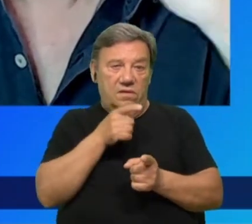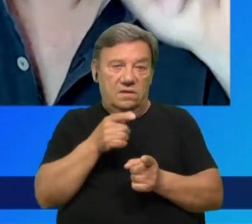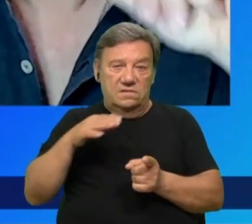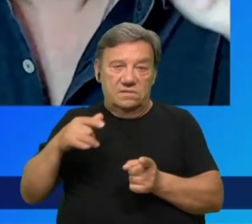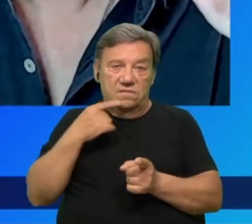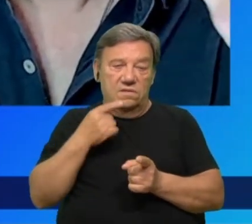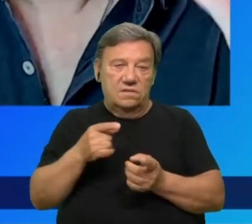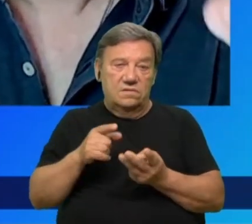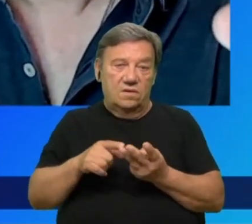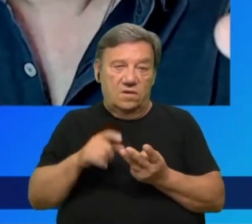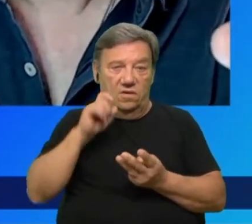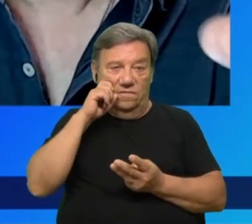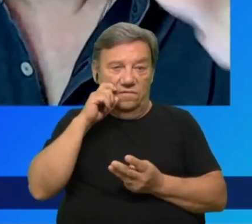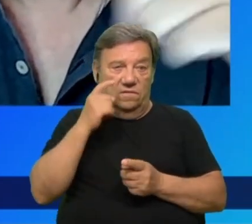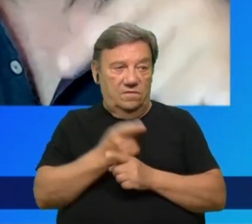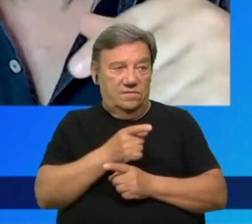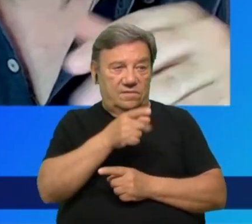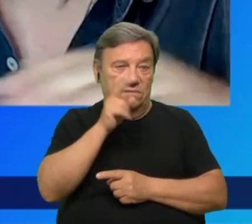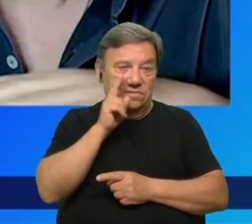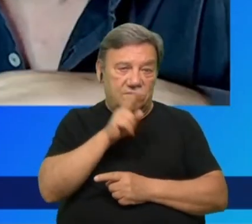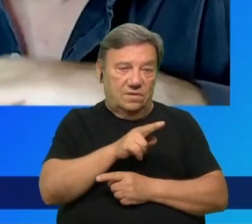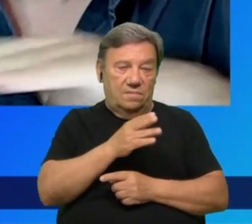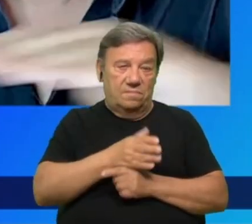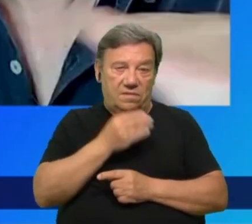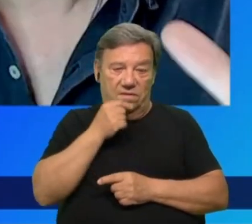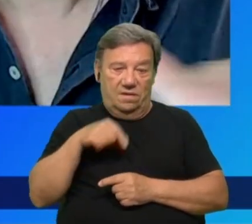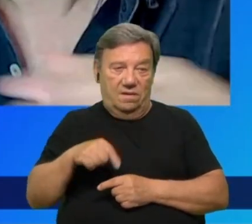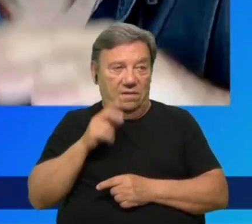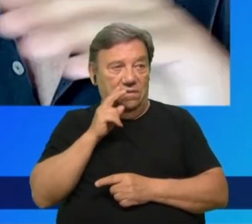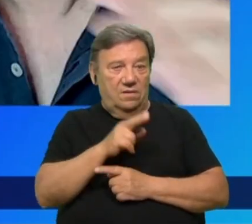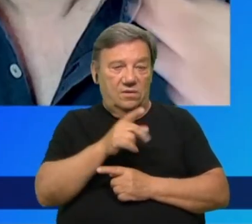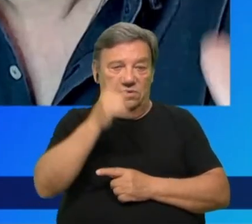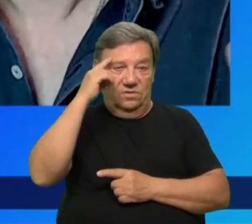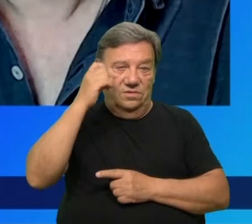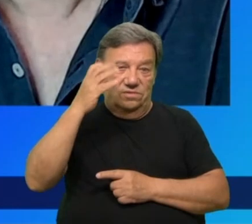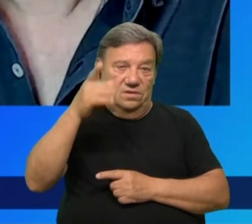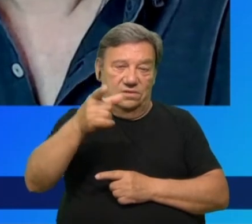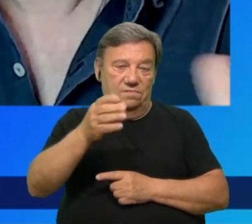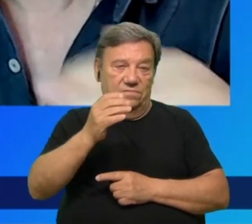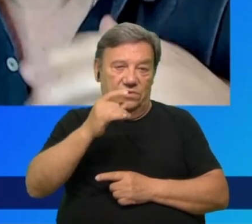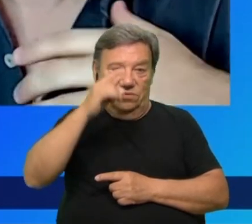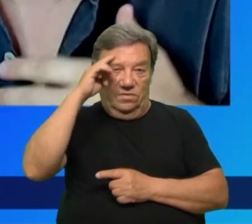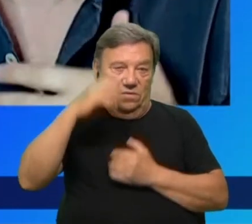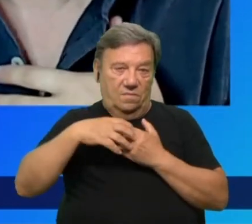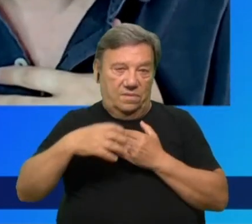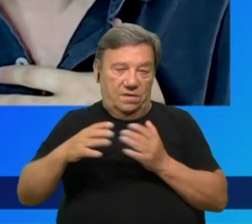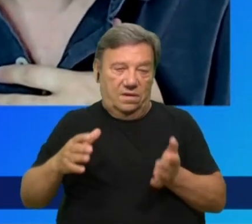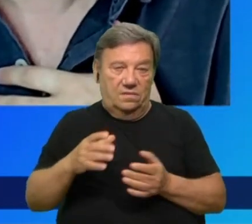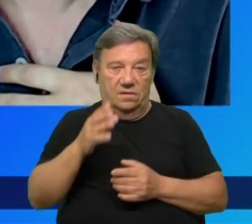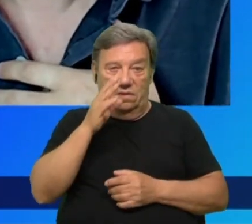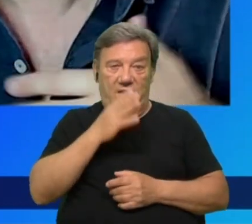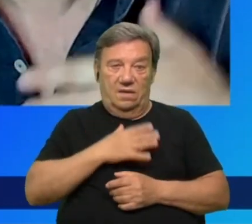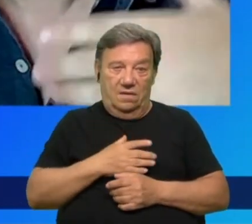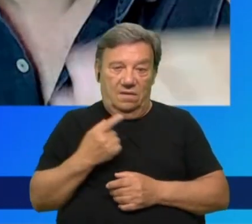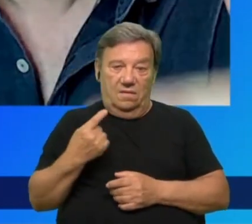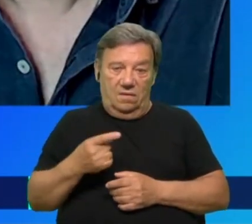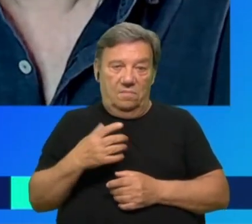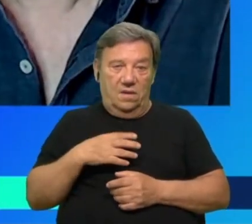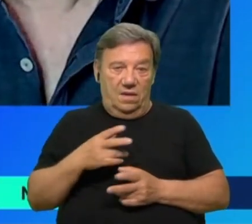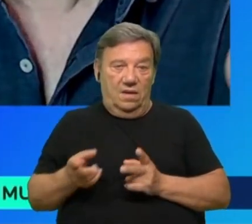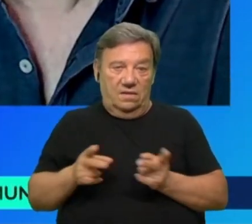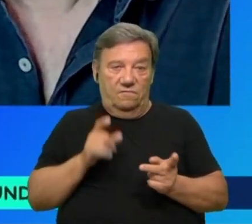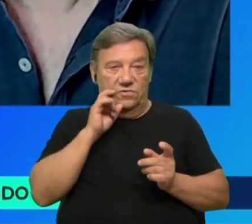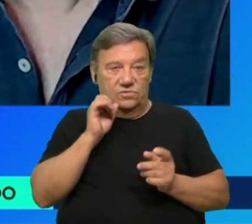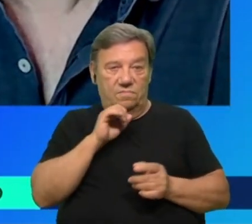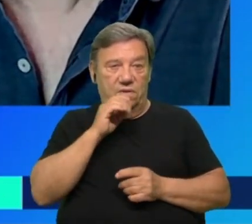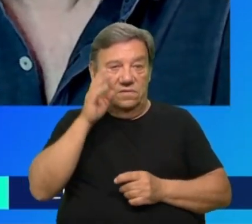cientistas é observar estes asteroides a partir da Terra, esqueçam, é muitíssimo complicado. Se quisermos ter uma alternativa